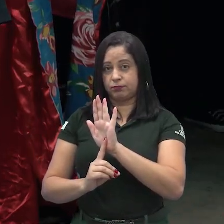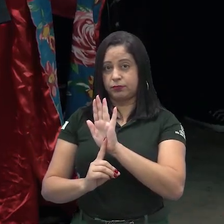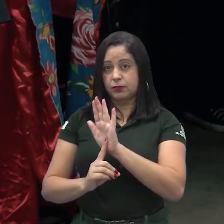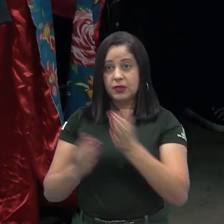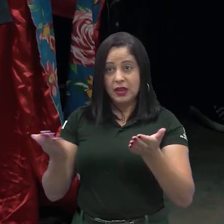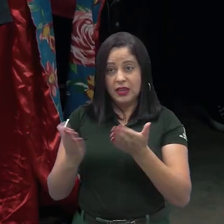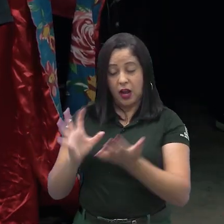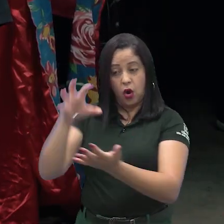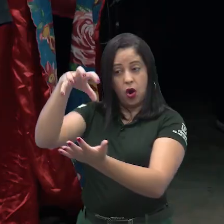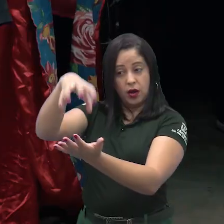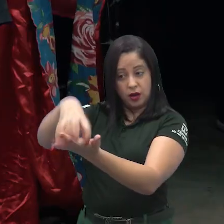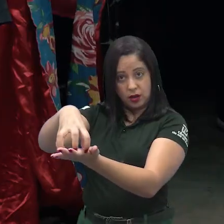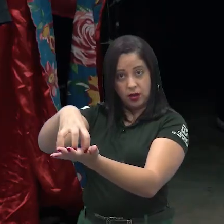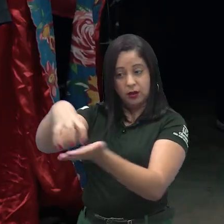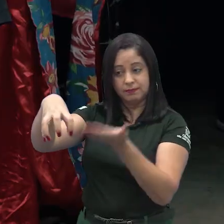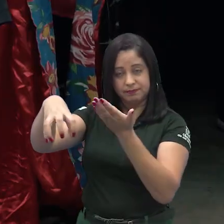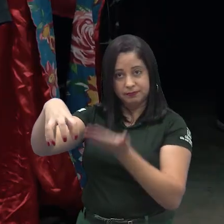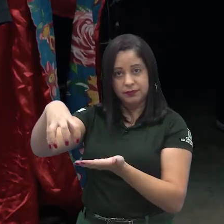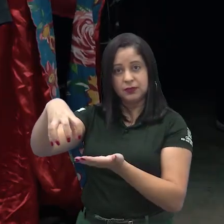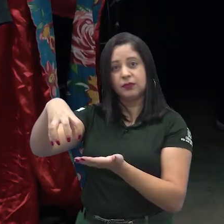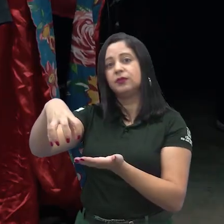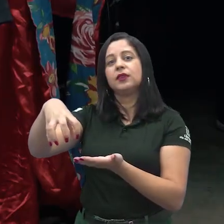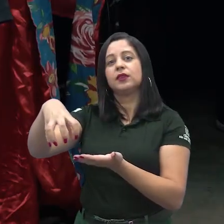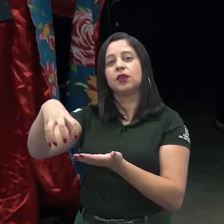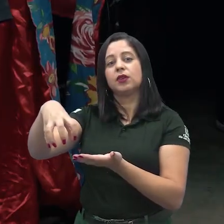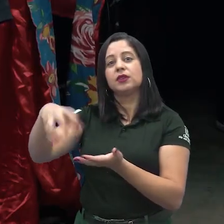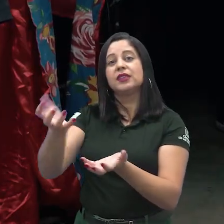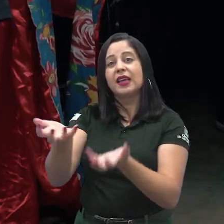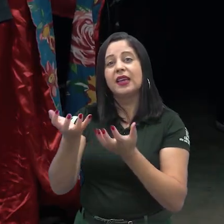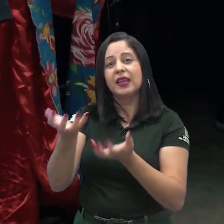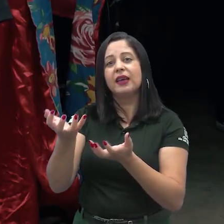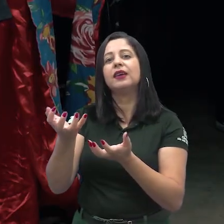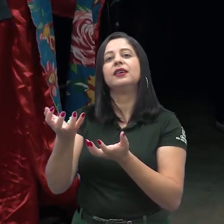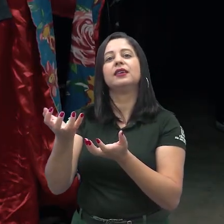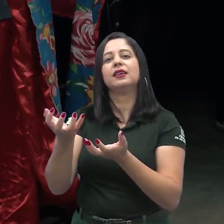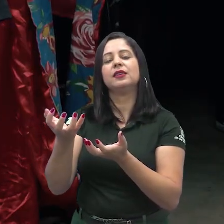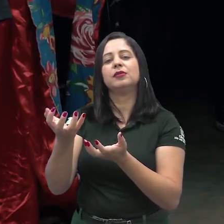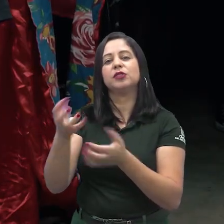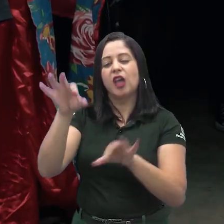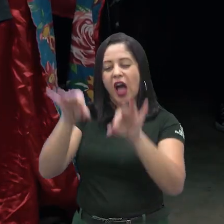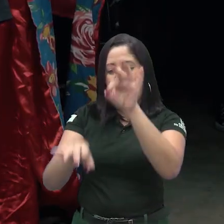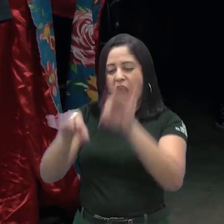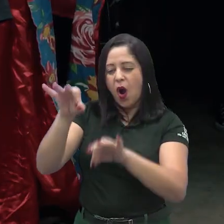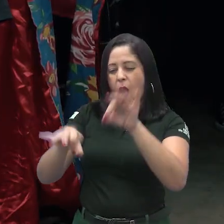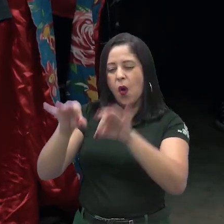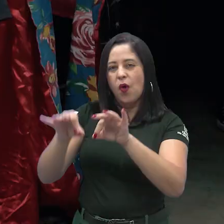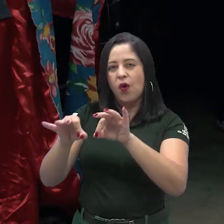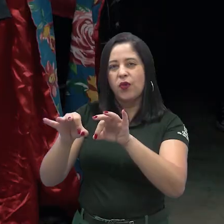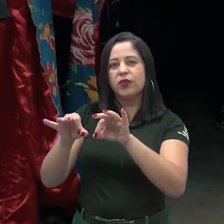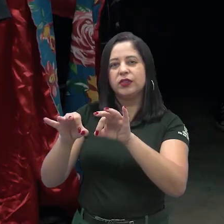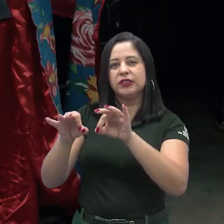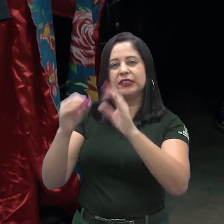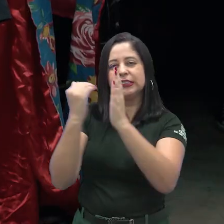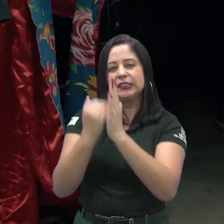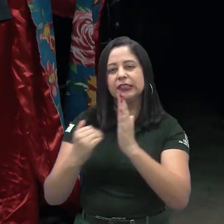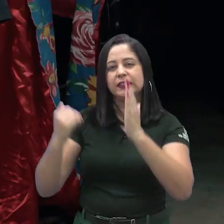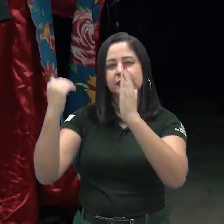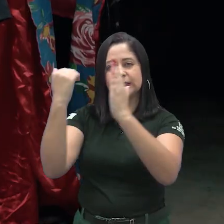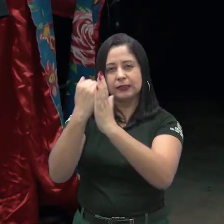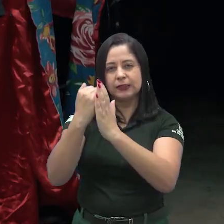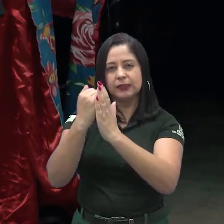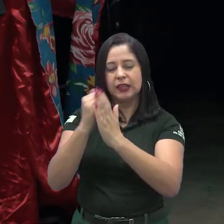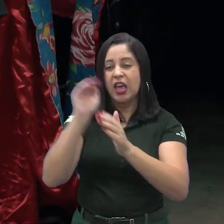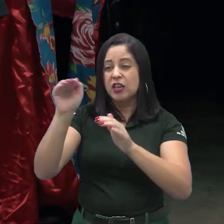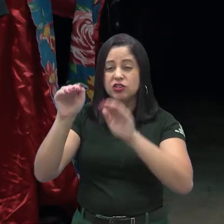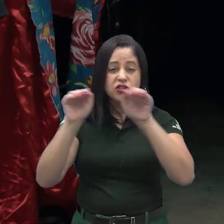esse novo espaço, a gente pretende, né, ampliar e alcançar mais pessoas,